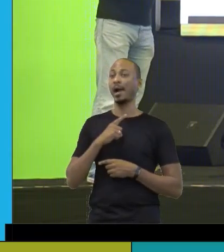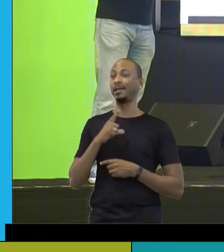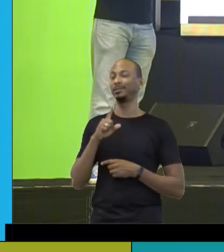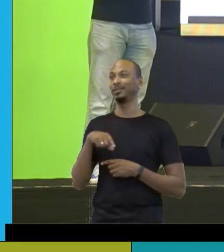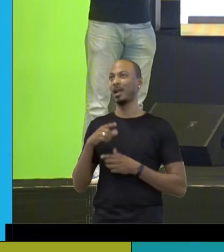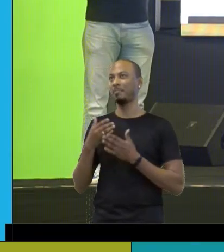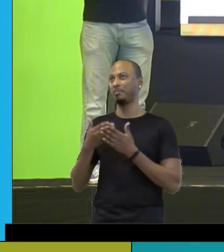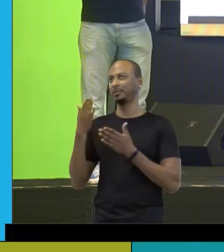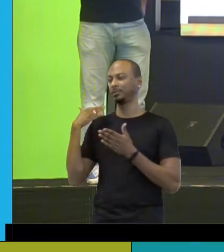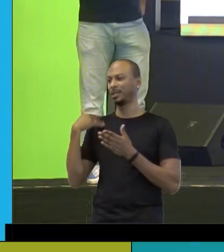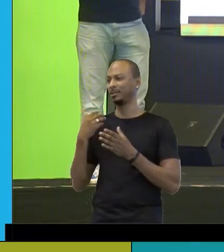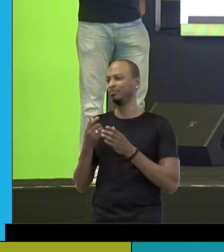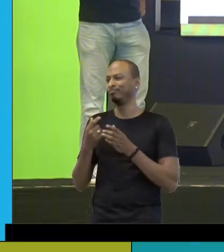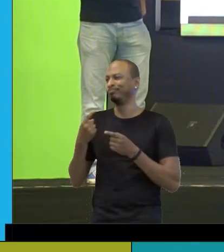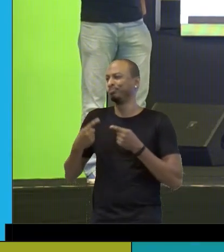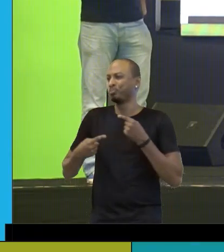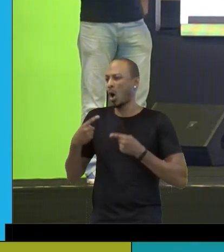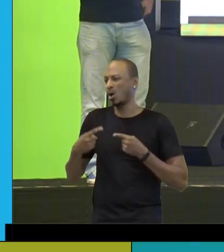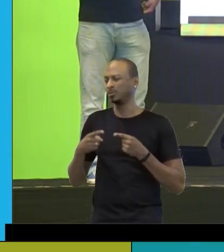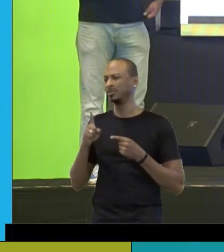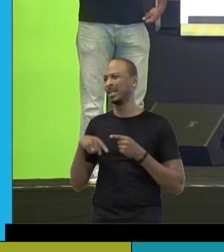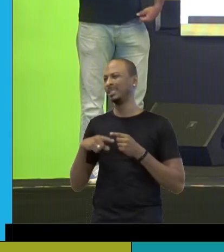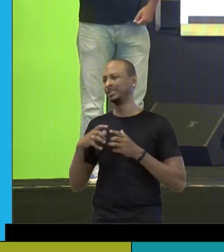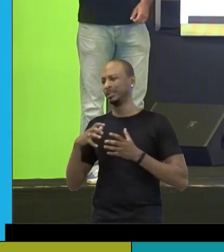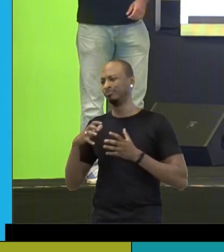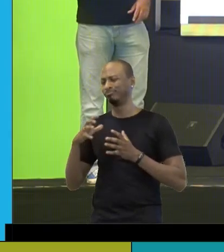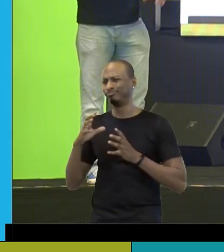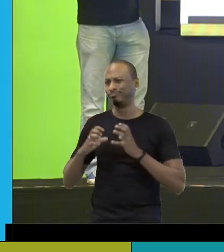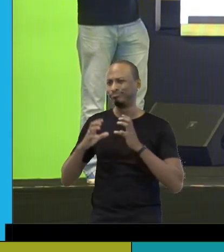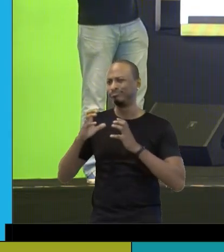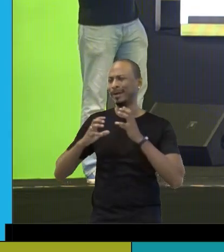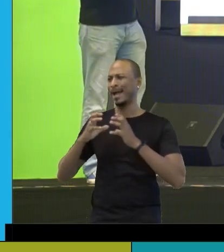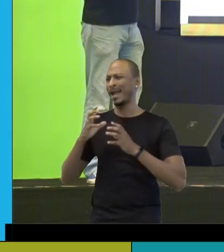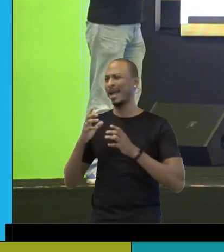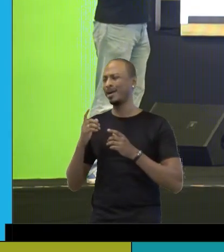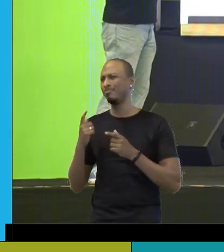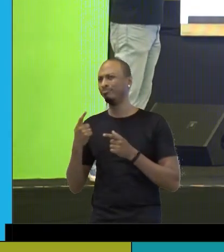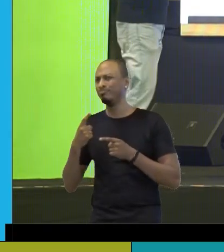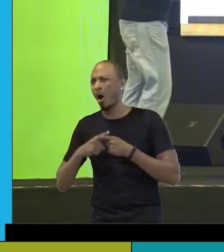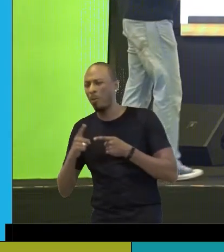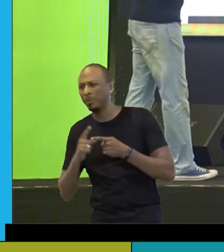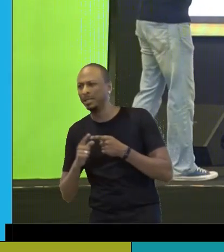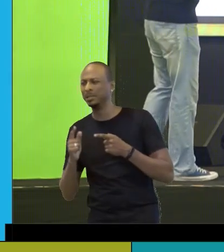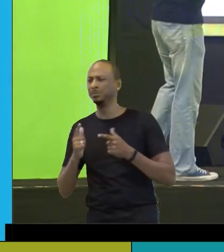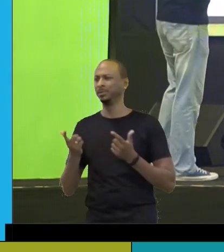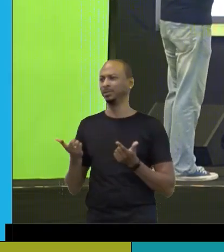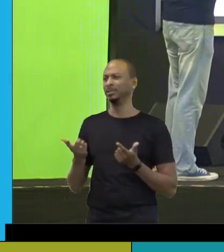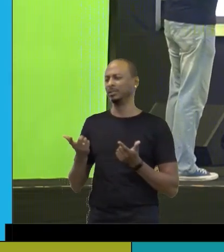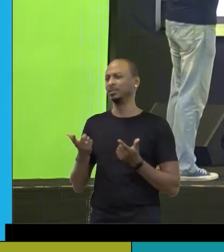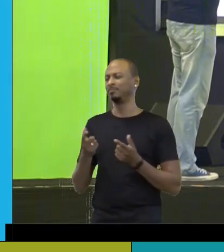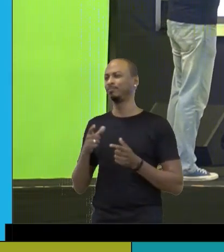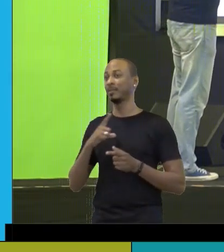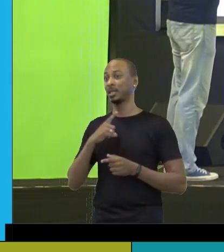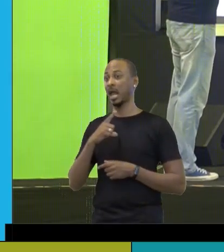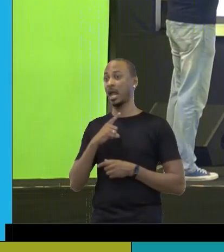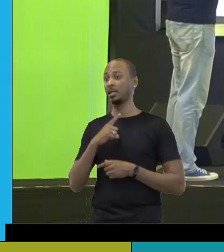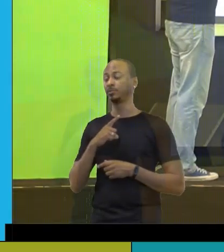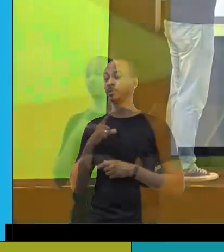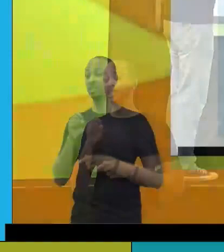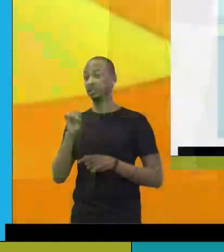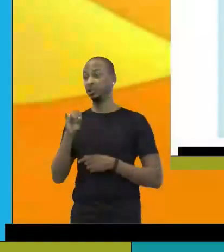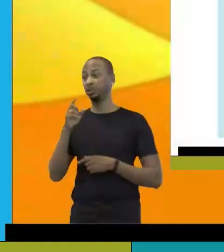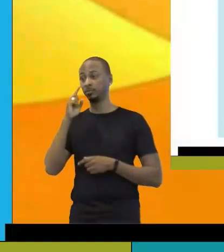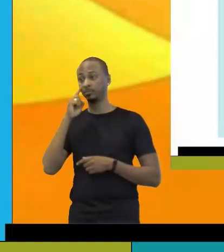das disputas políticas que havia naquele período. Se vocês observarem atentamente o mapa da